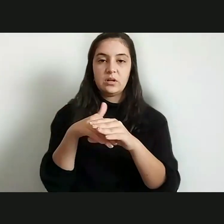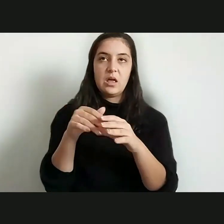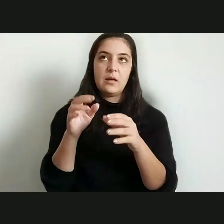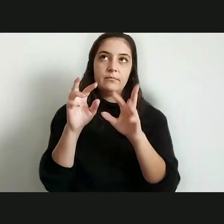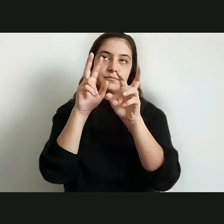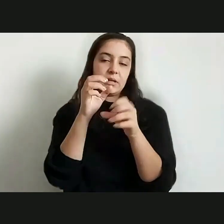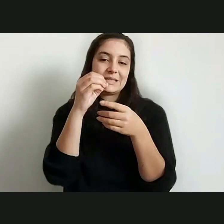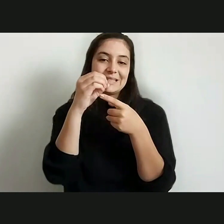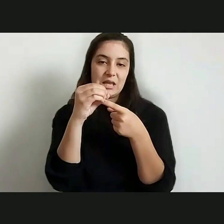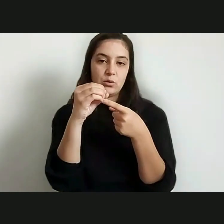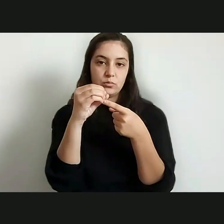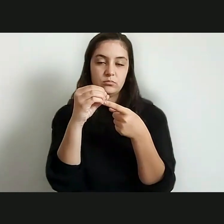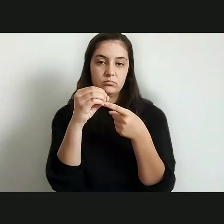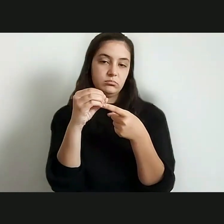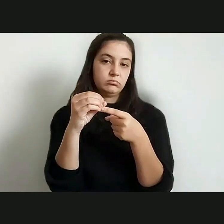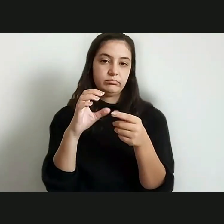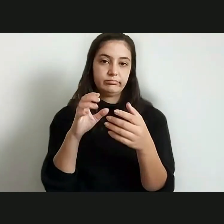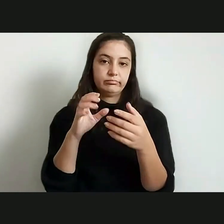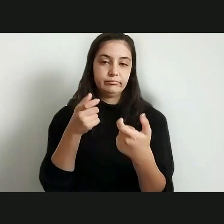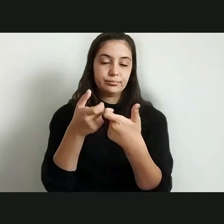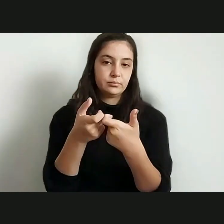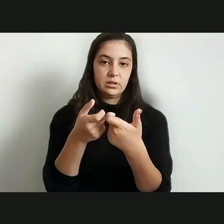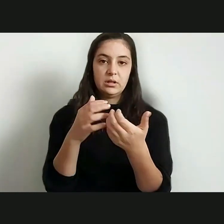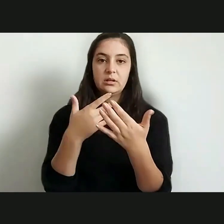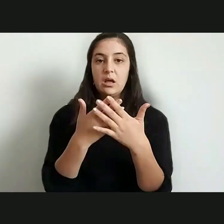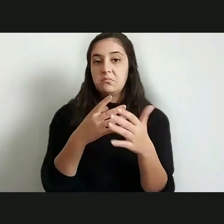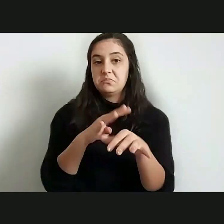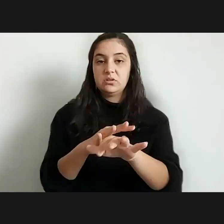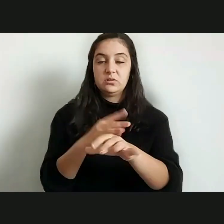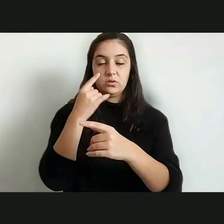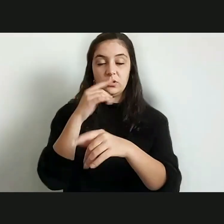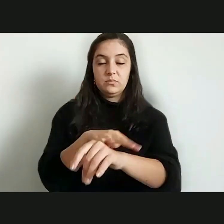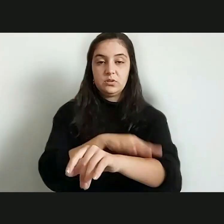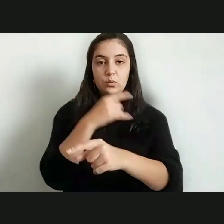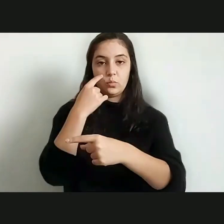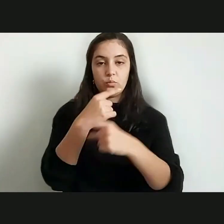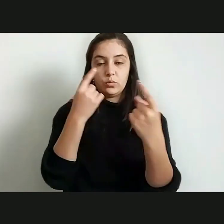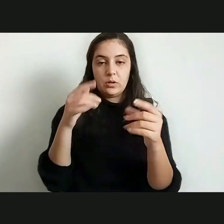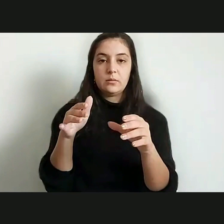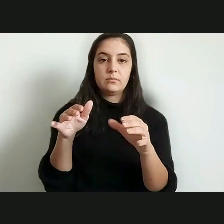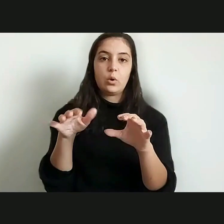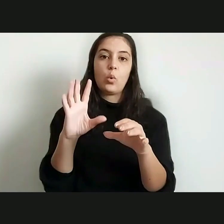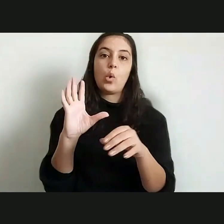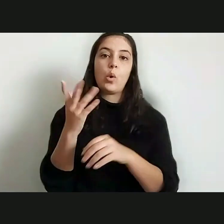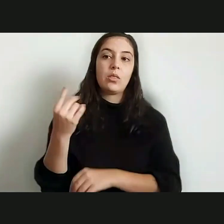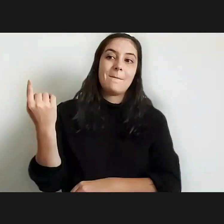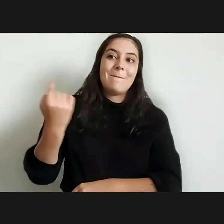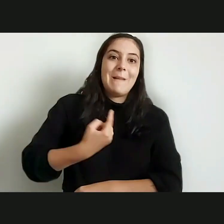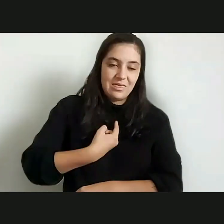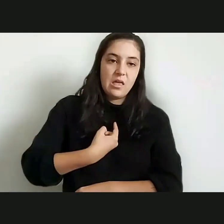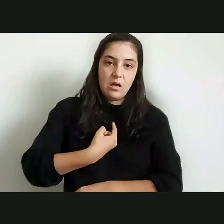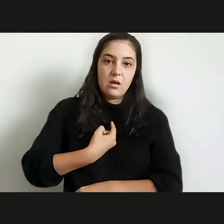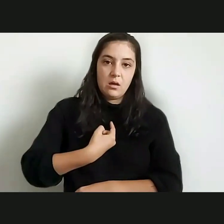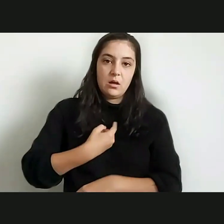de compromisso, que é a da administração pública que promove participação quando a isso está obrigada, ou seja, por